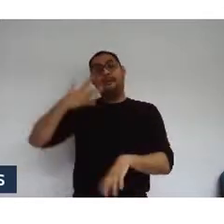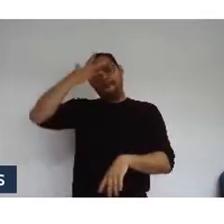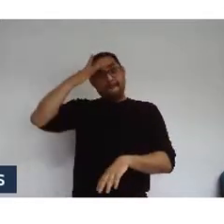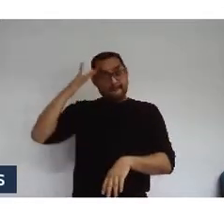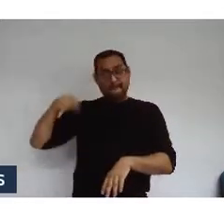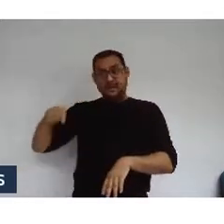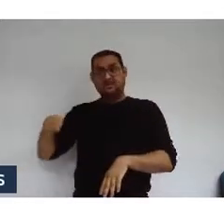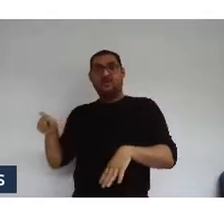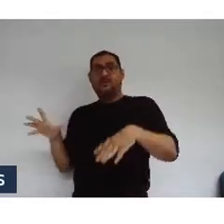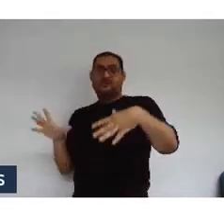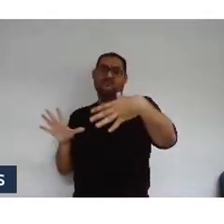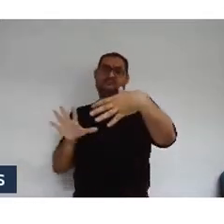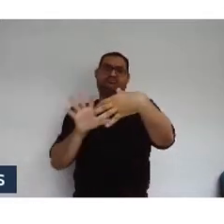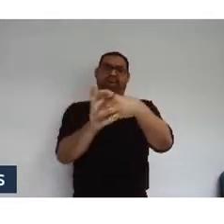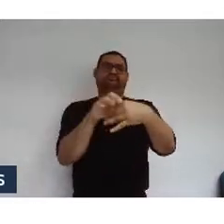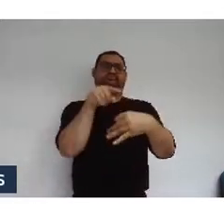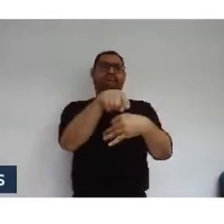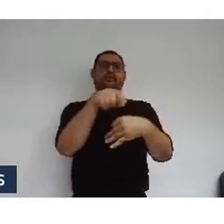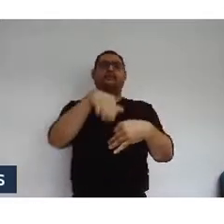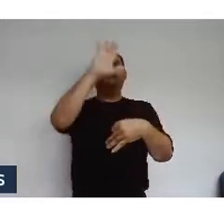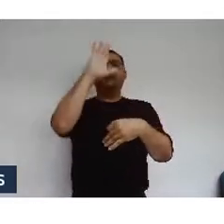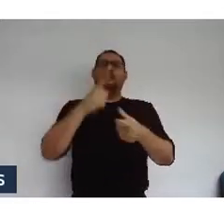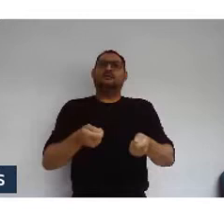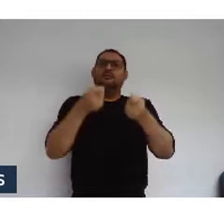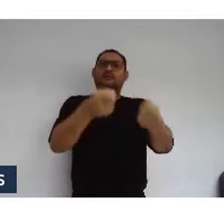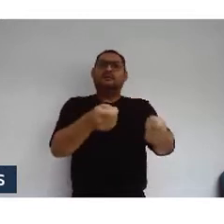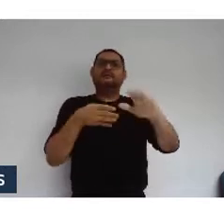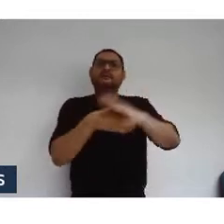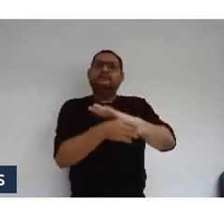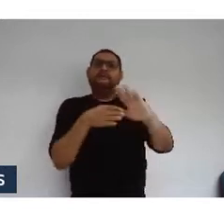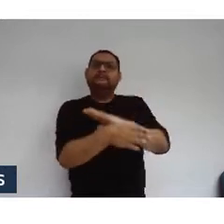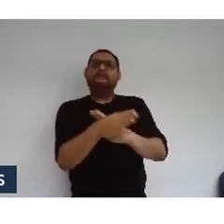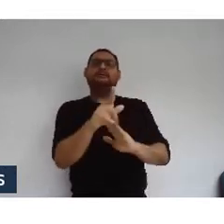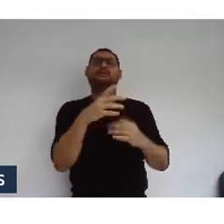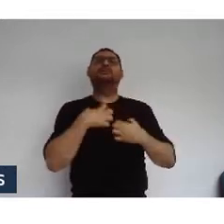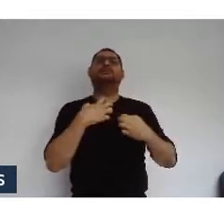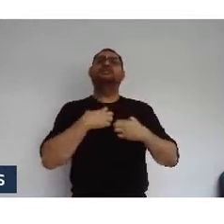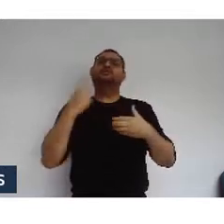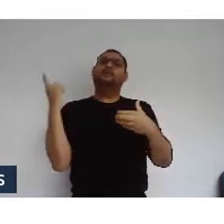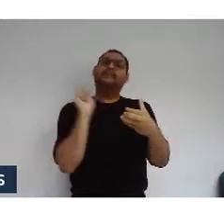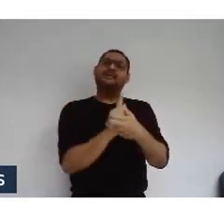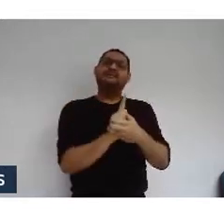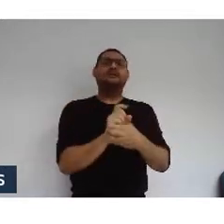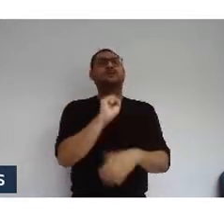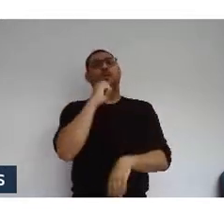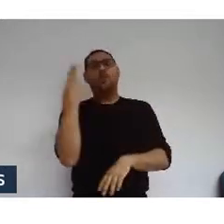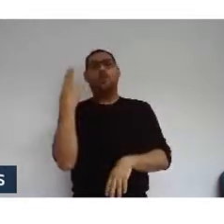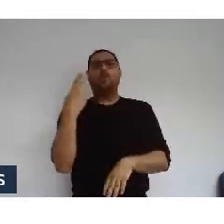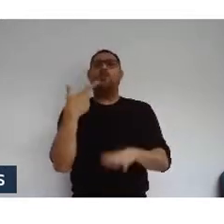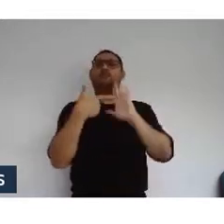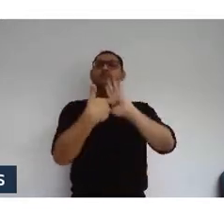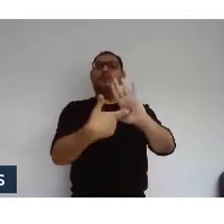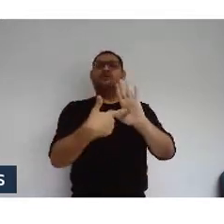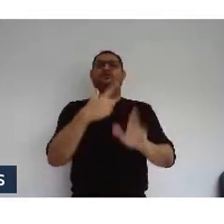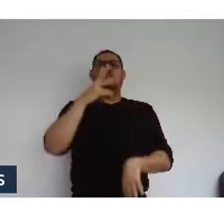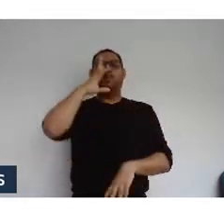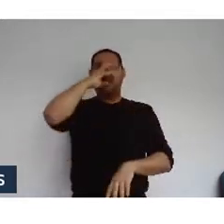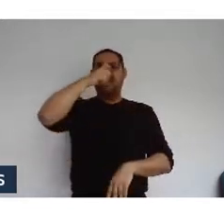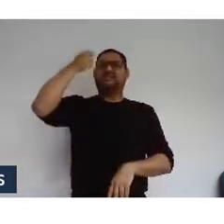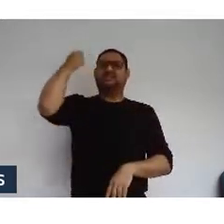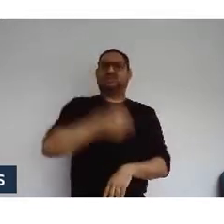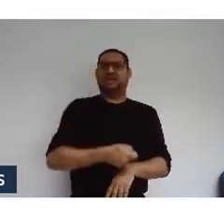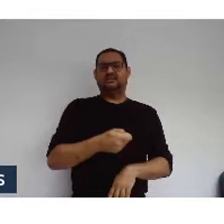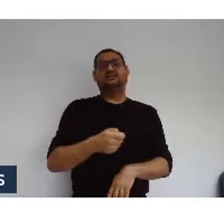para potencializar engajamento, sentido de pertencimento ou atos de resistências e para criar